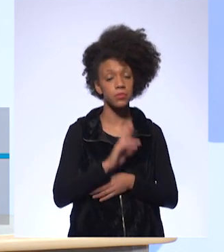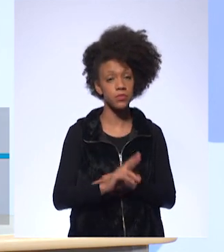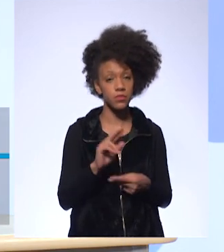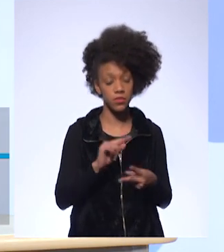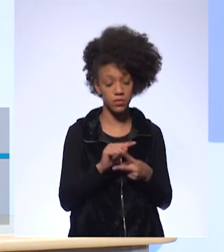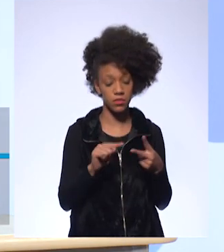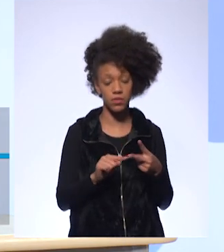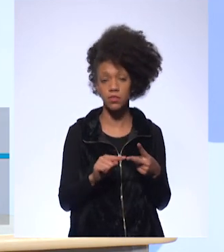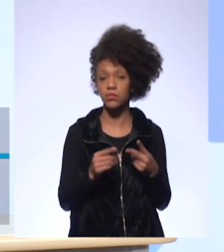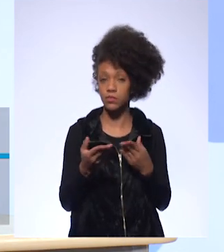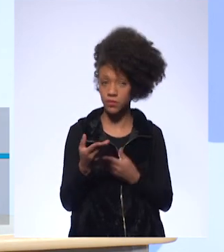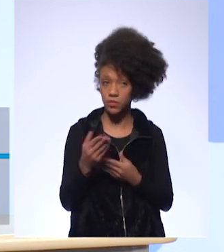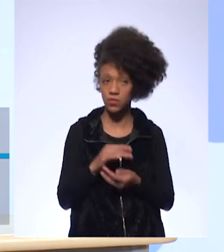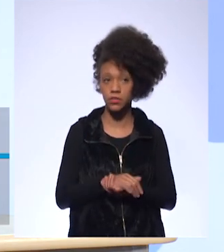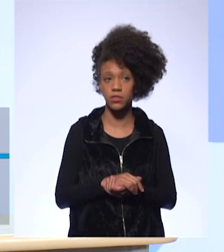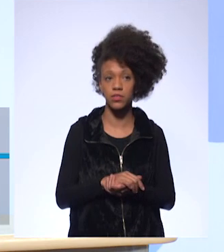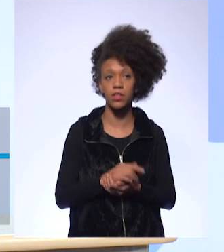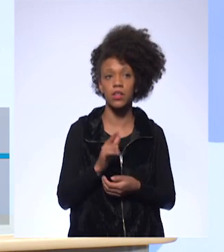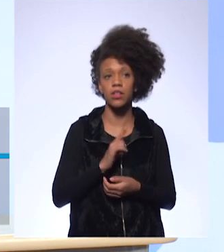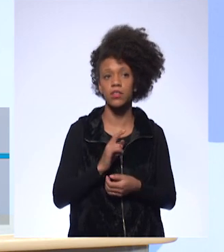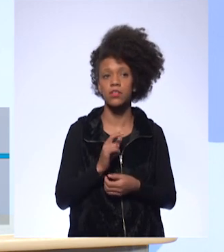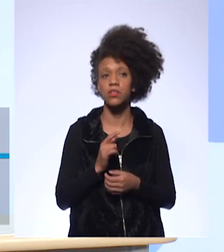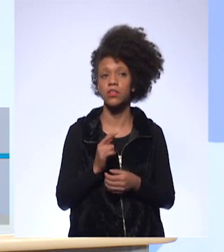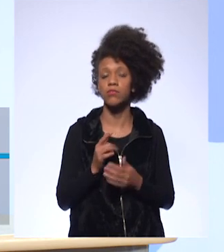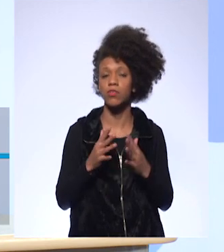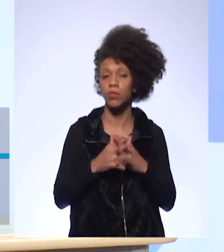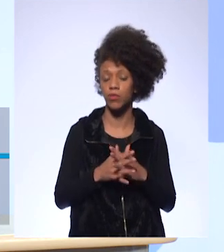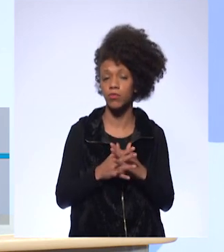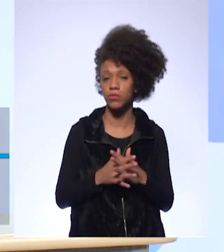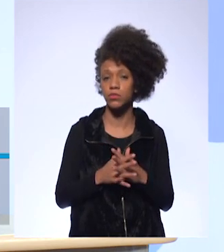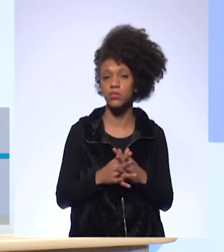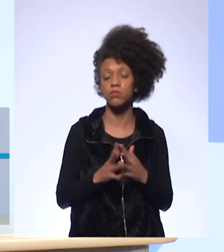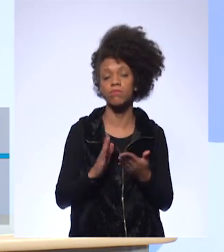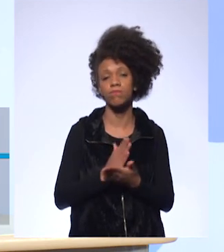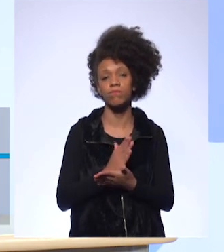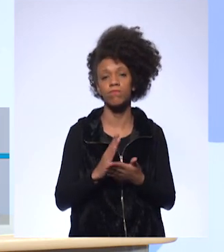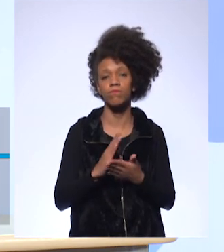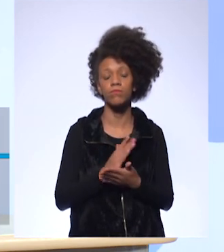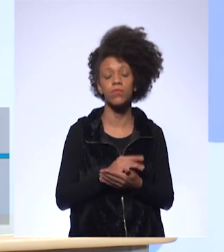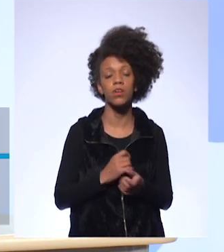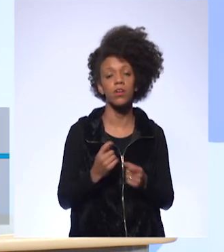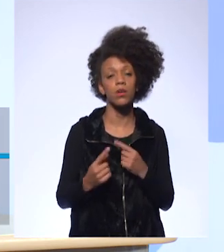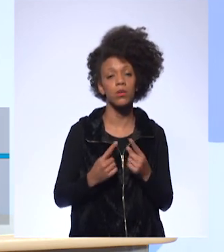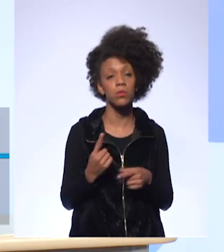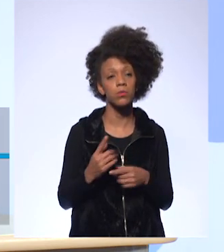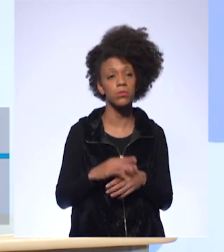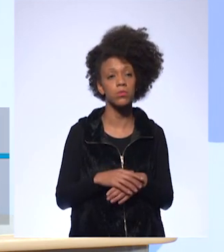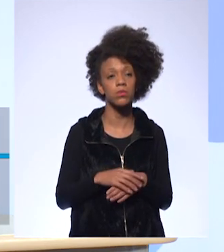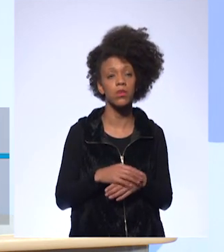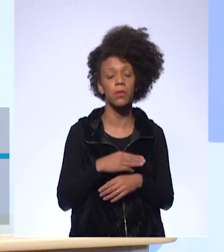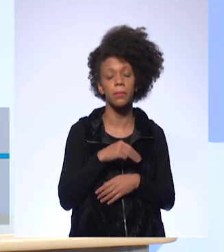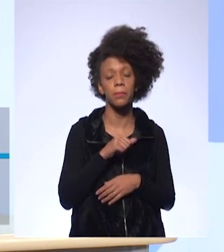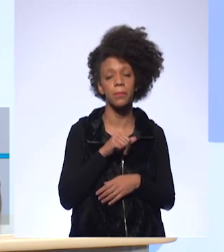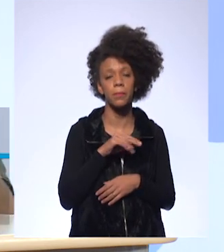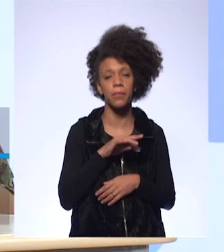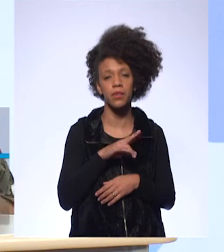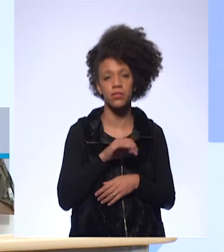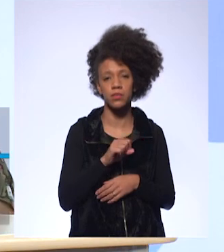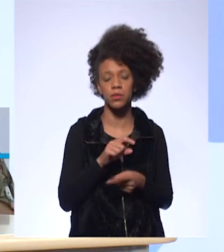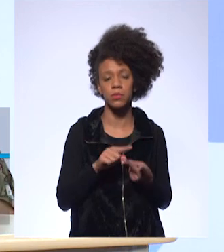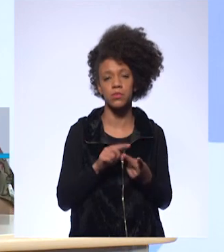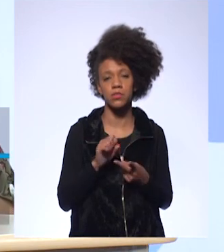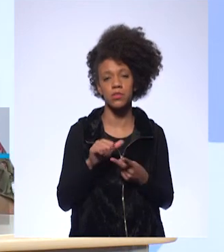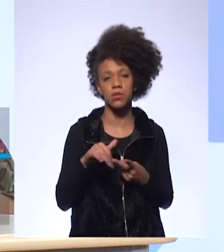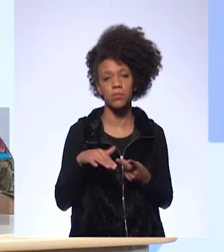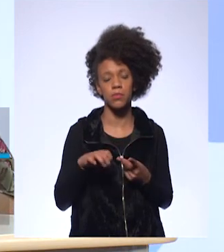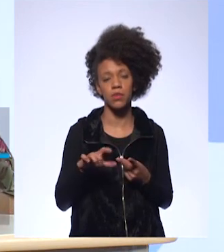então, as respostas de vocês. Teve uma certa divisão aqui, professor Antônio. Alguns estudantes, como o Matheus, o Samuel,